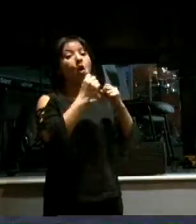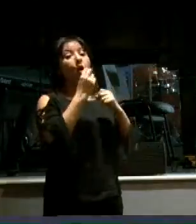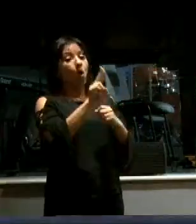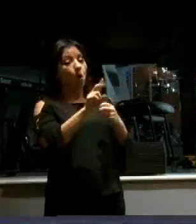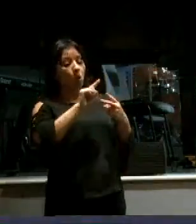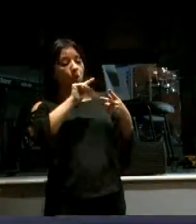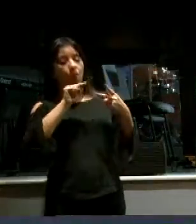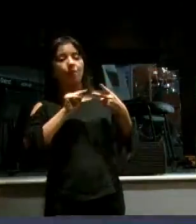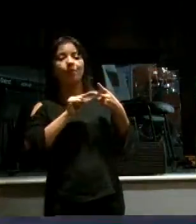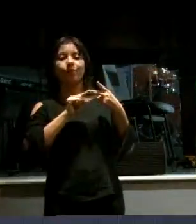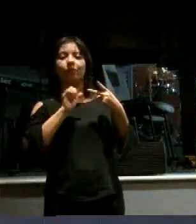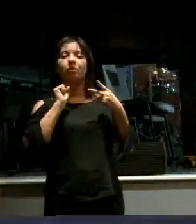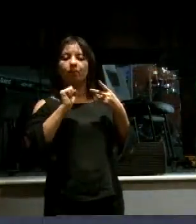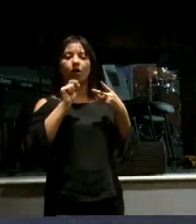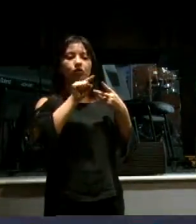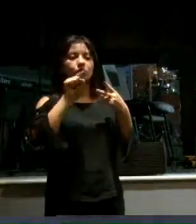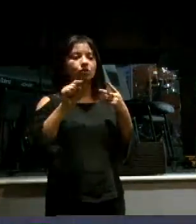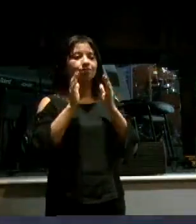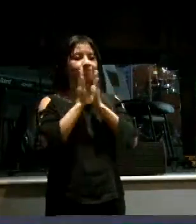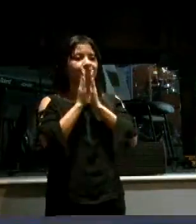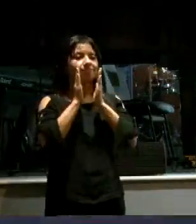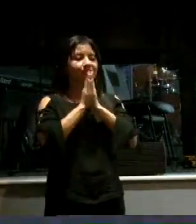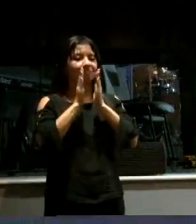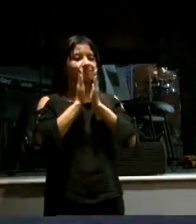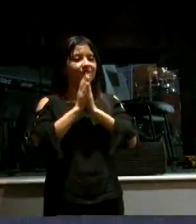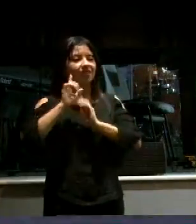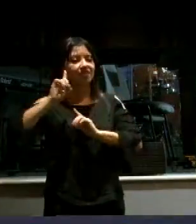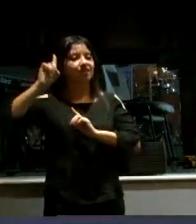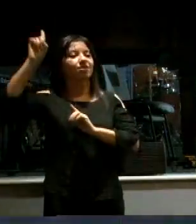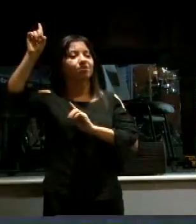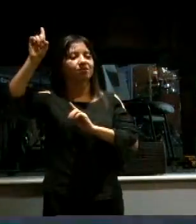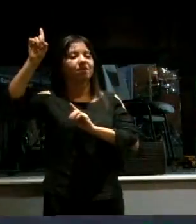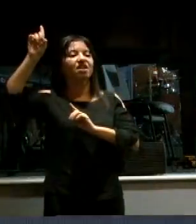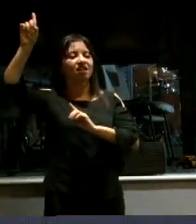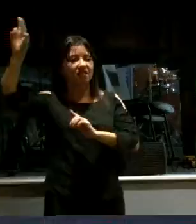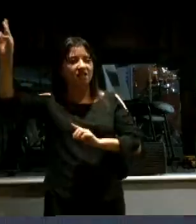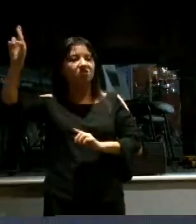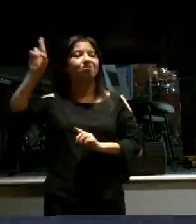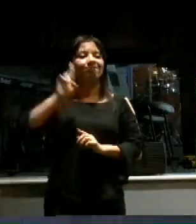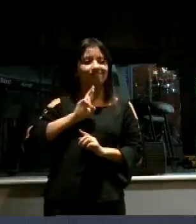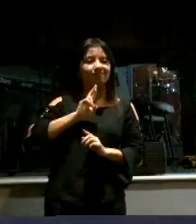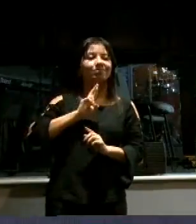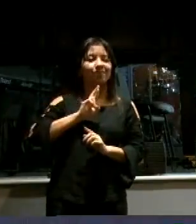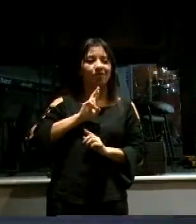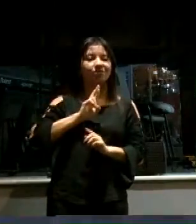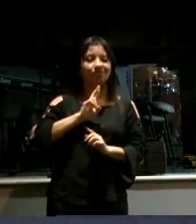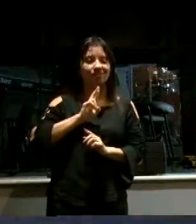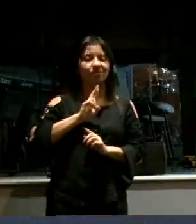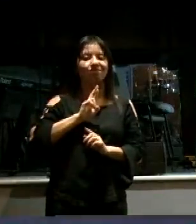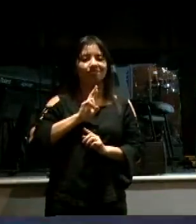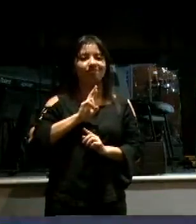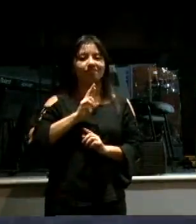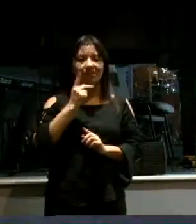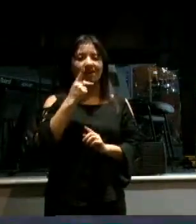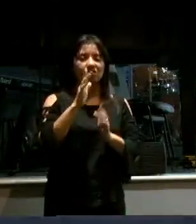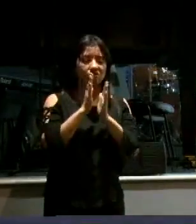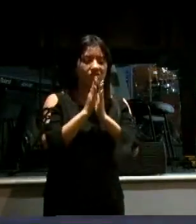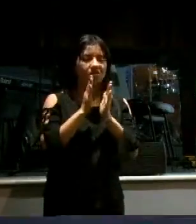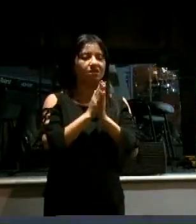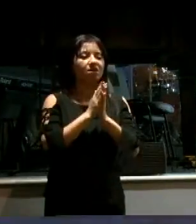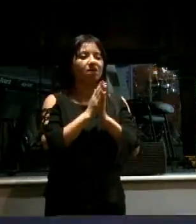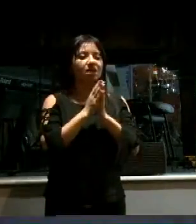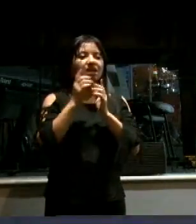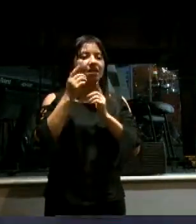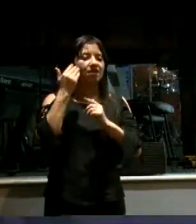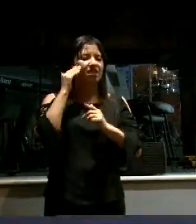orar a Deus, para que Deus responda a razão pela qual Ele deixou você encontrar